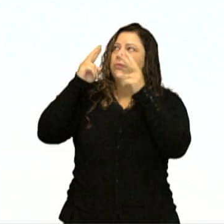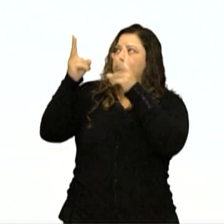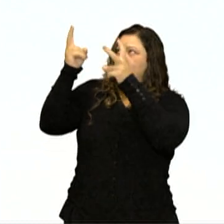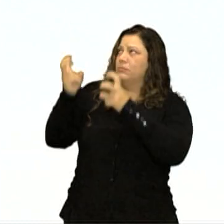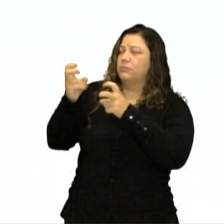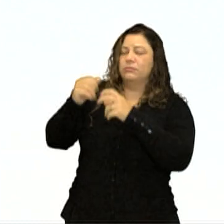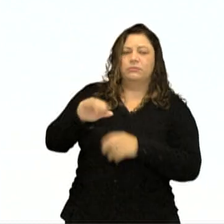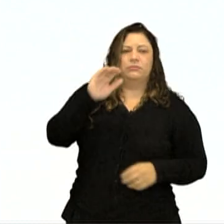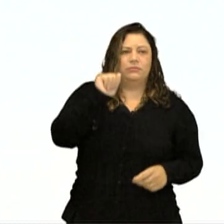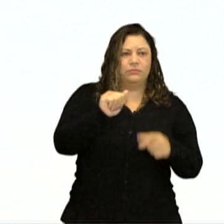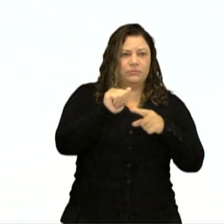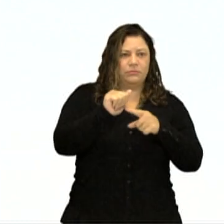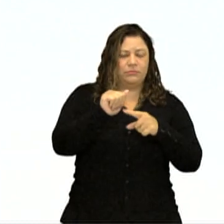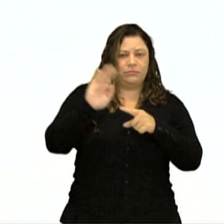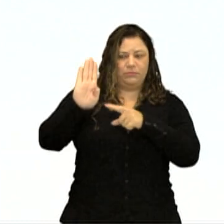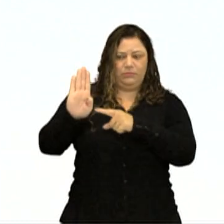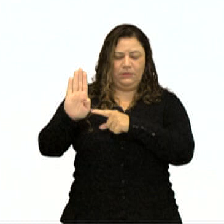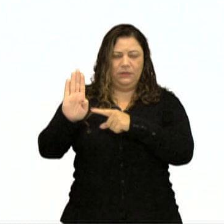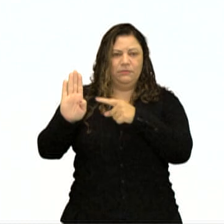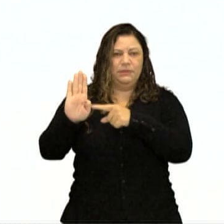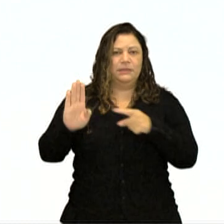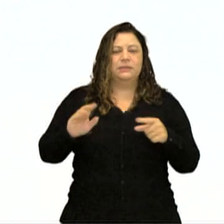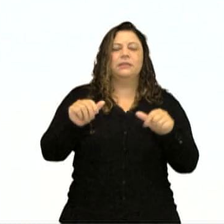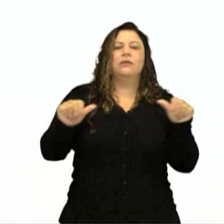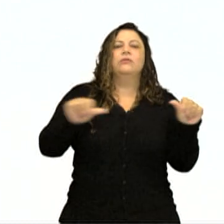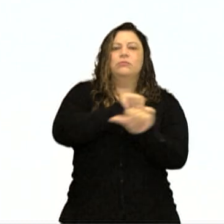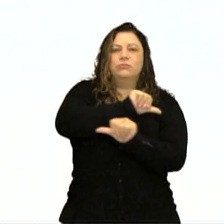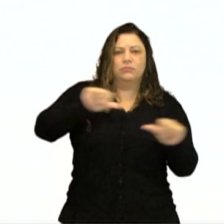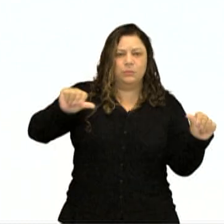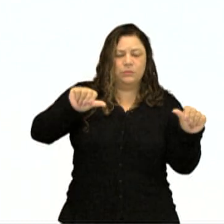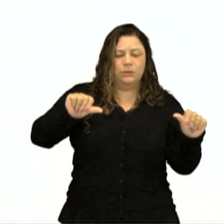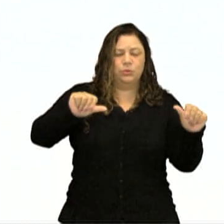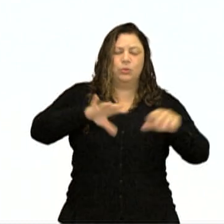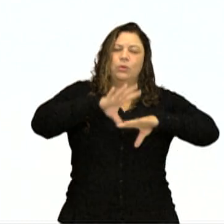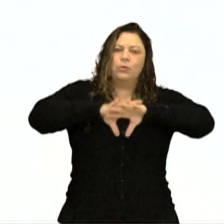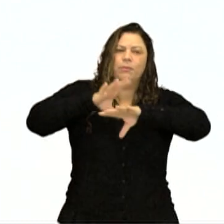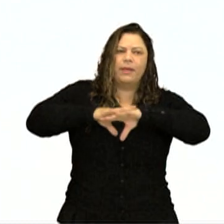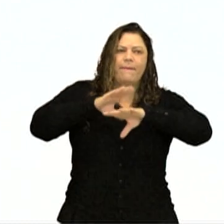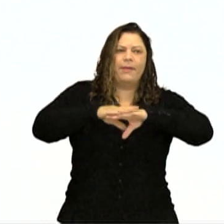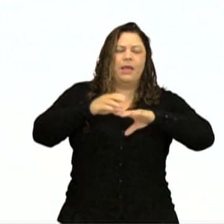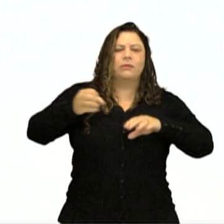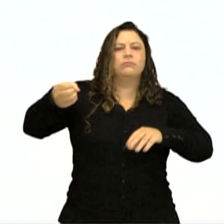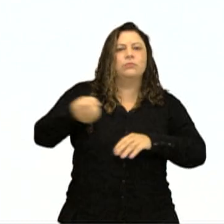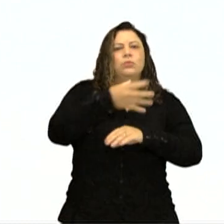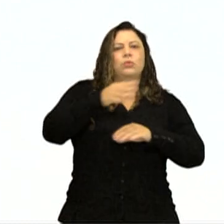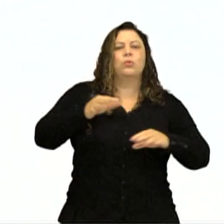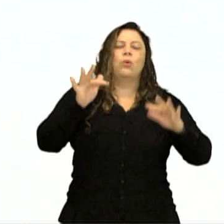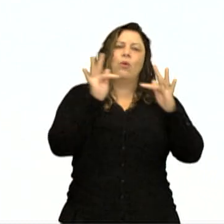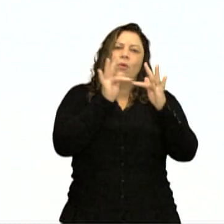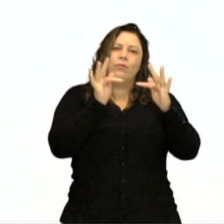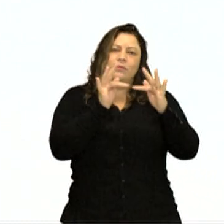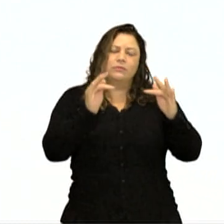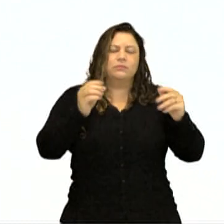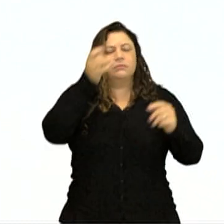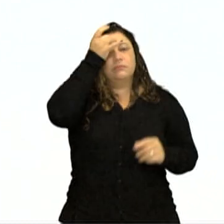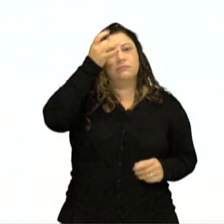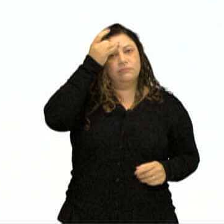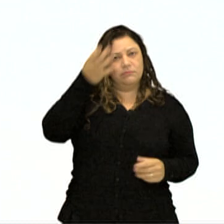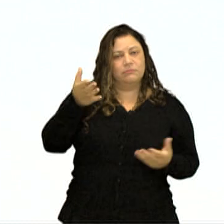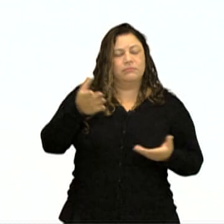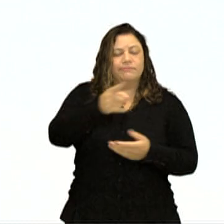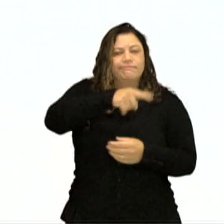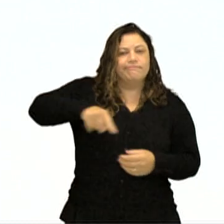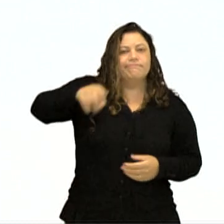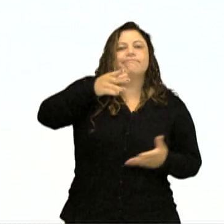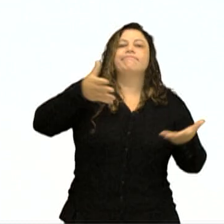e fazer as operações matemáticas aqui, eu posso ter essa nova fórmula aqui que pode facilitar, em